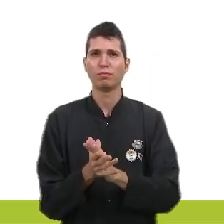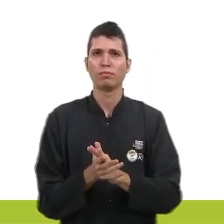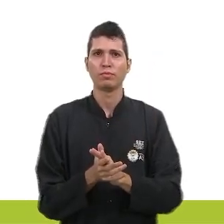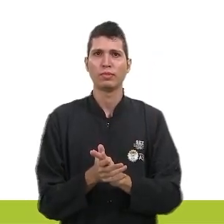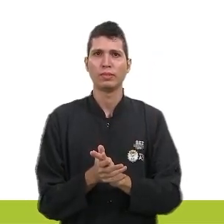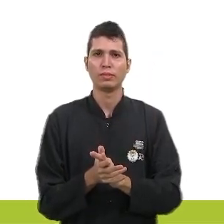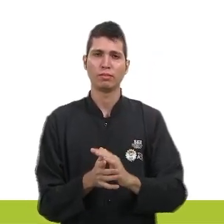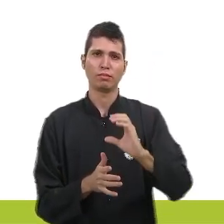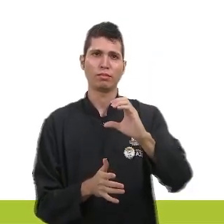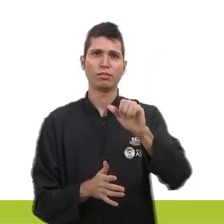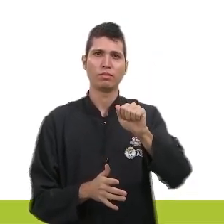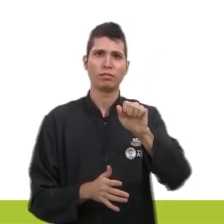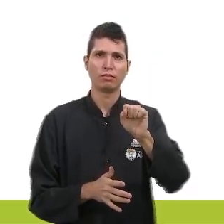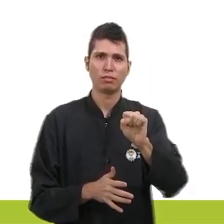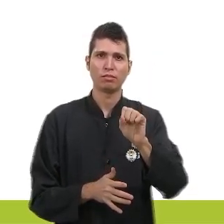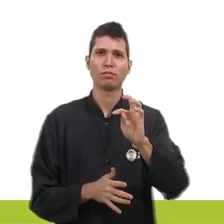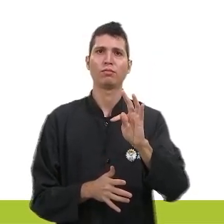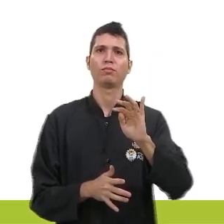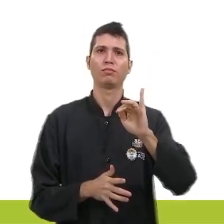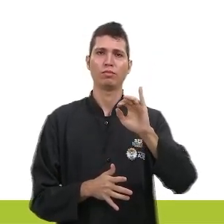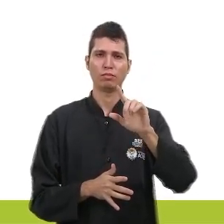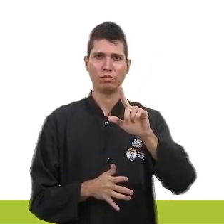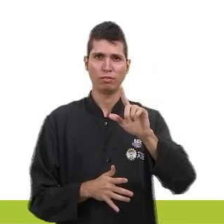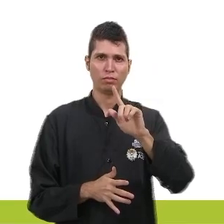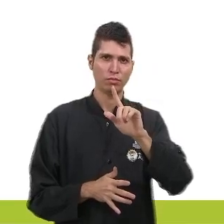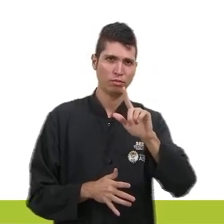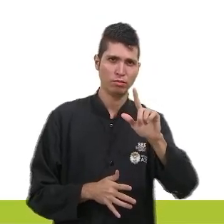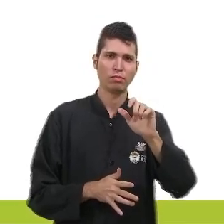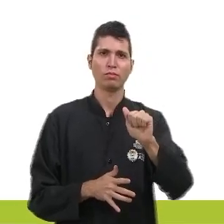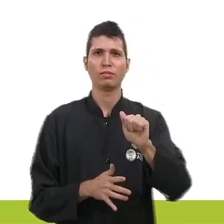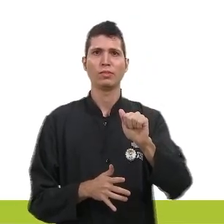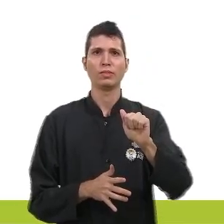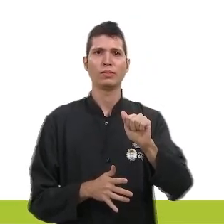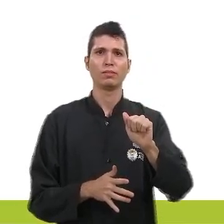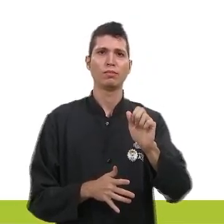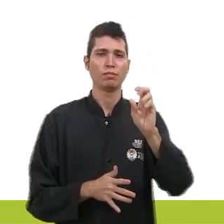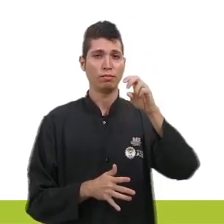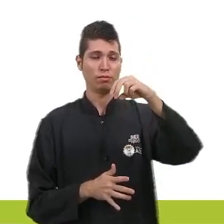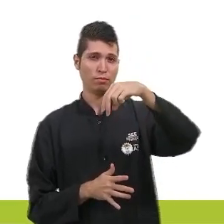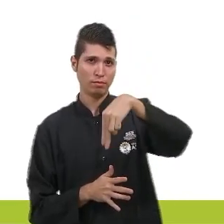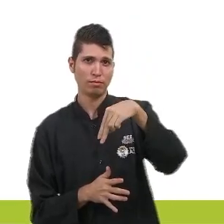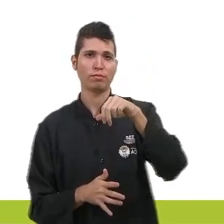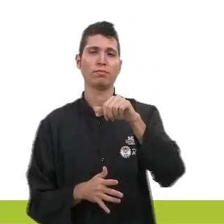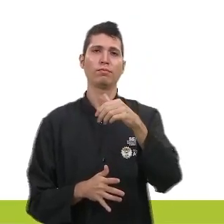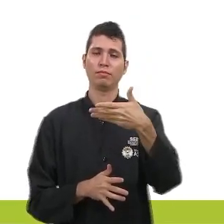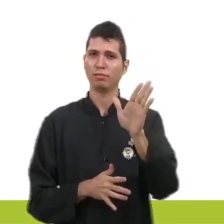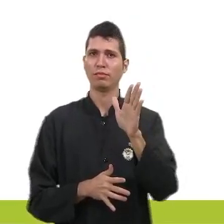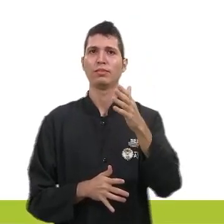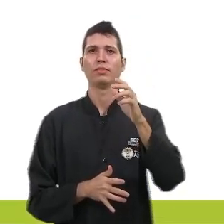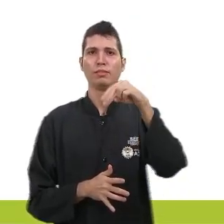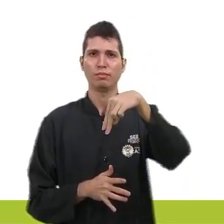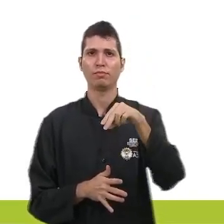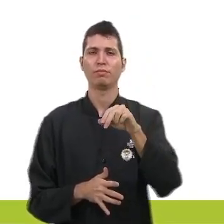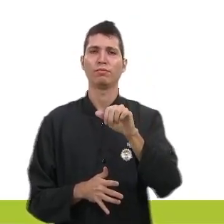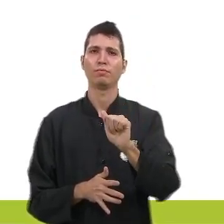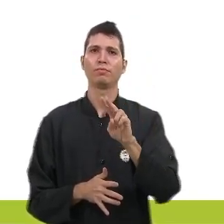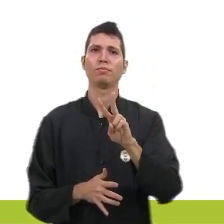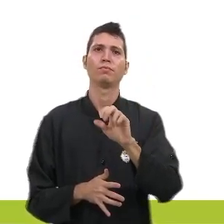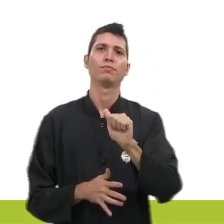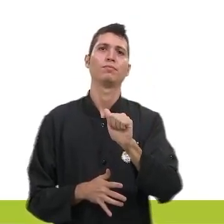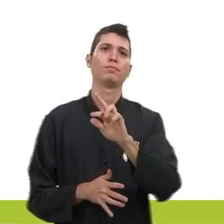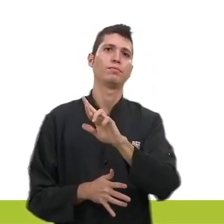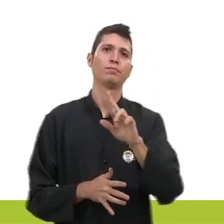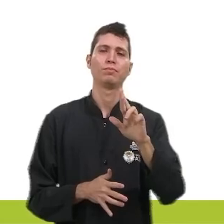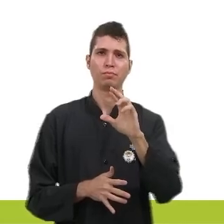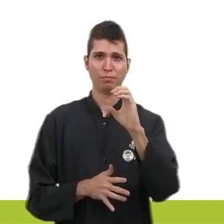de Castilha, província de Aragão, Navarro. Então, todas essas províncias tinham seus próprios governantes,